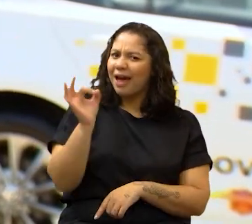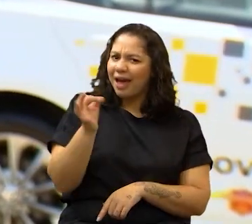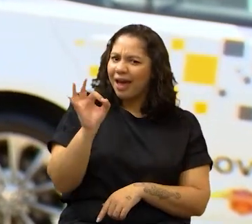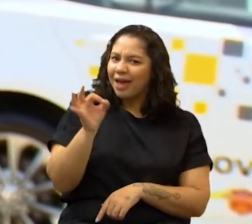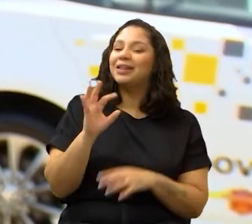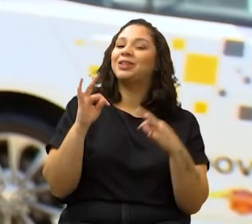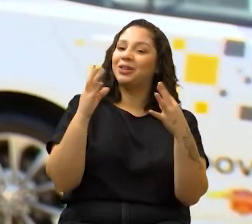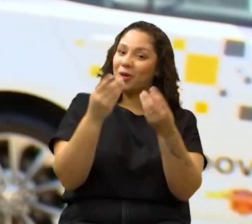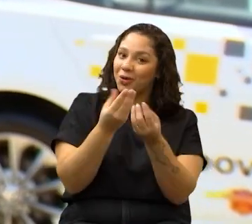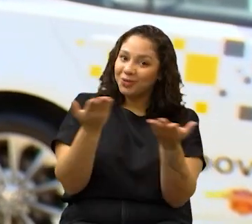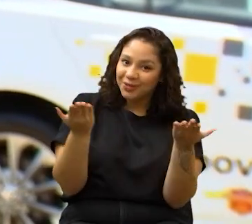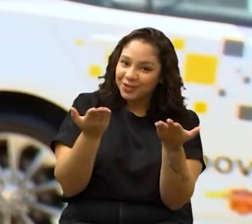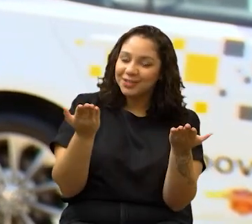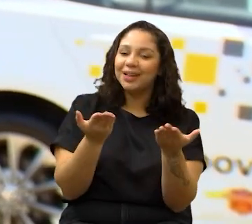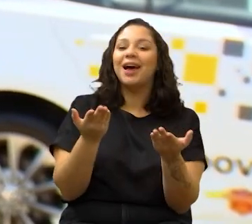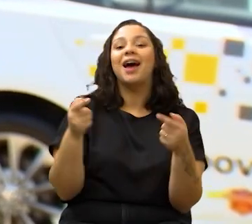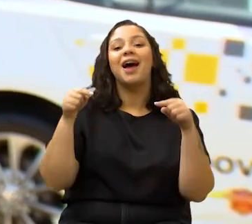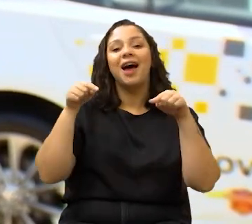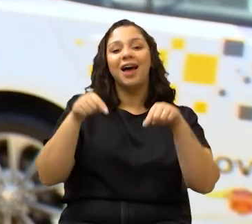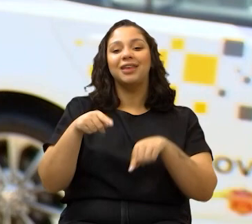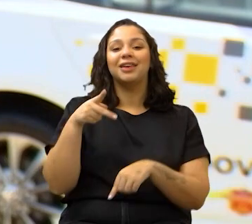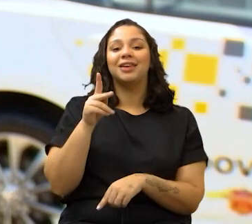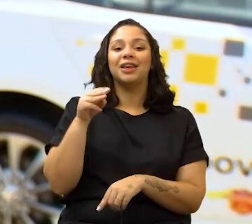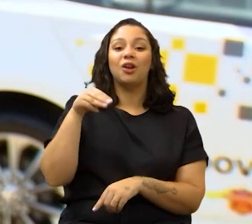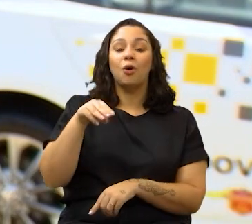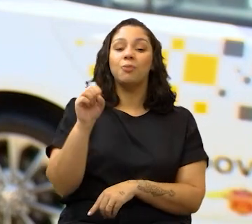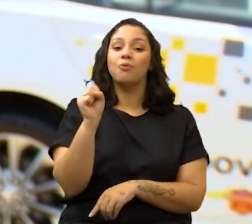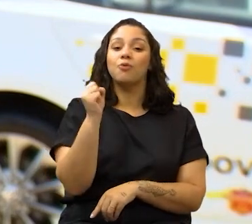nós. Bom, é o seguinte, eu estou aqui no quilômetro